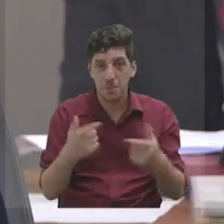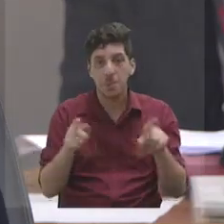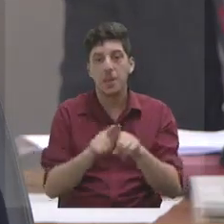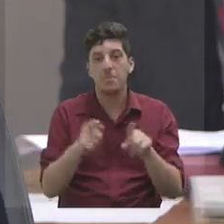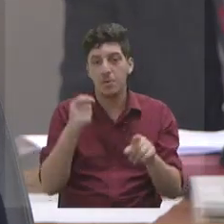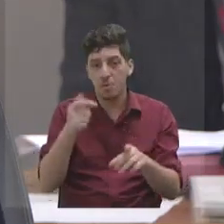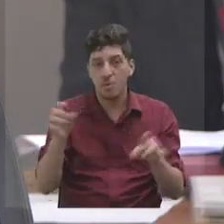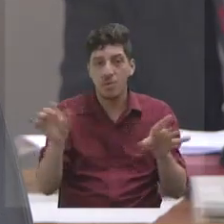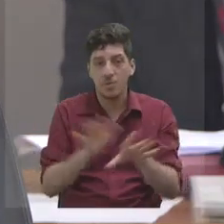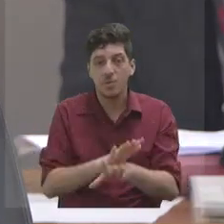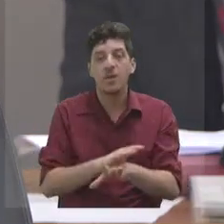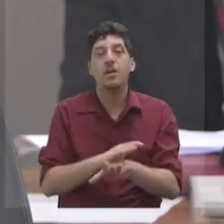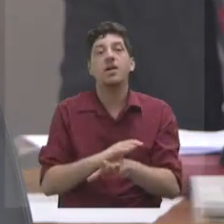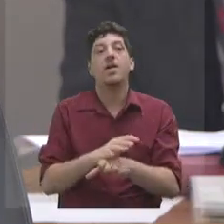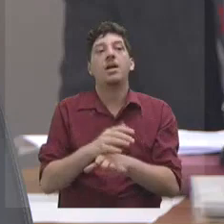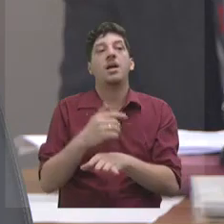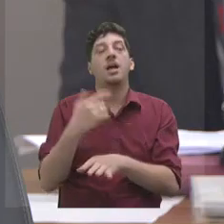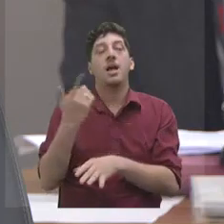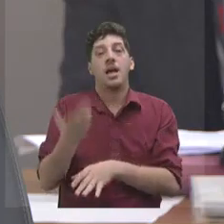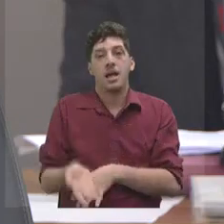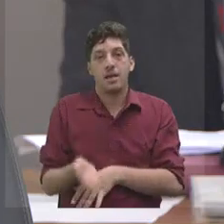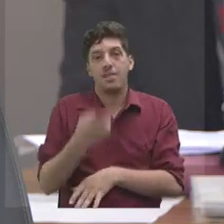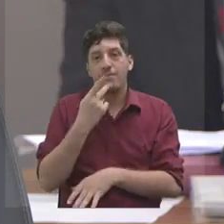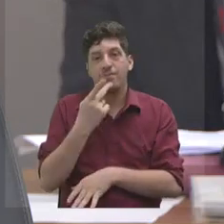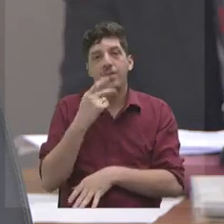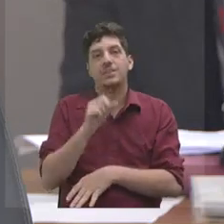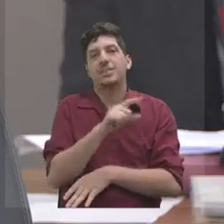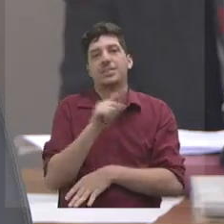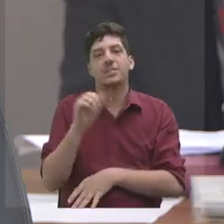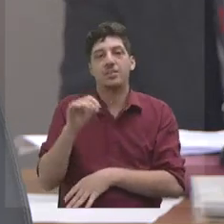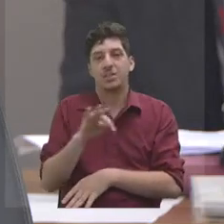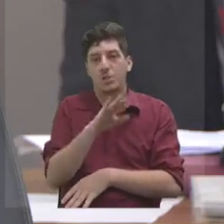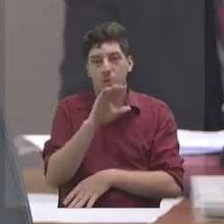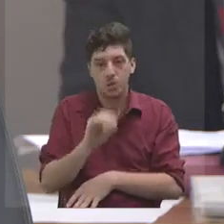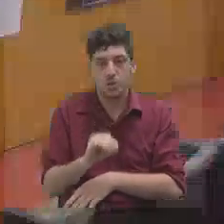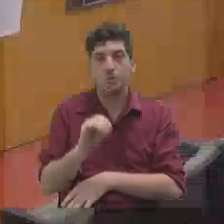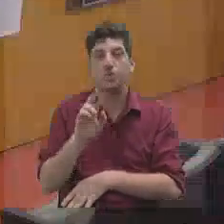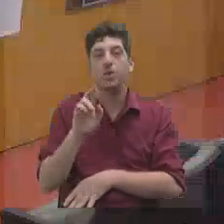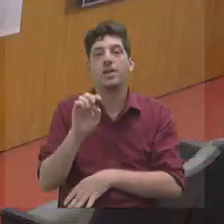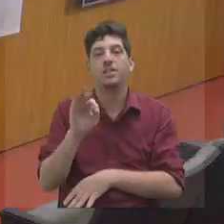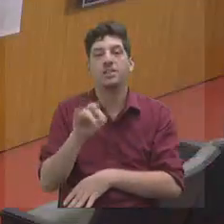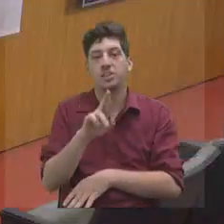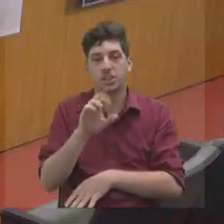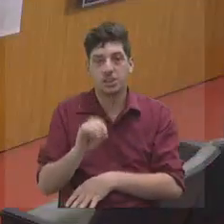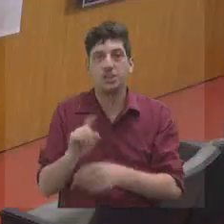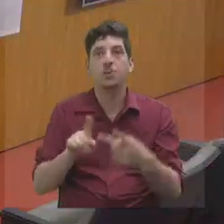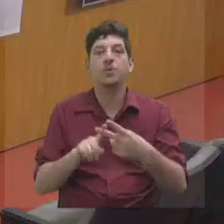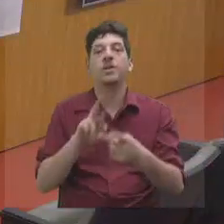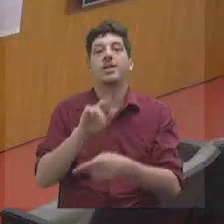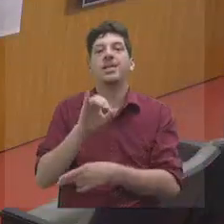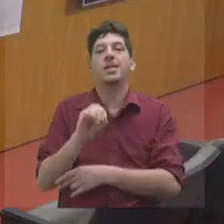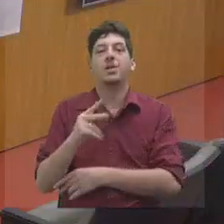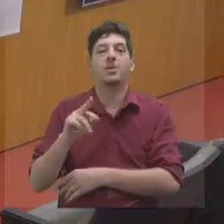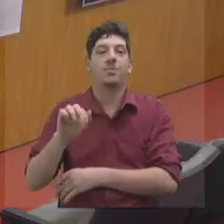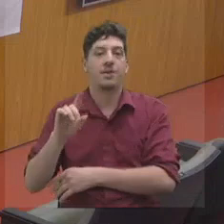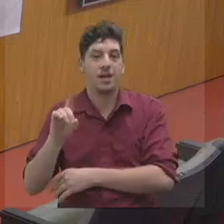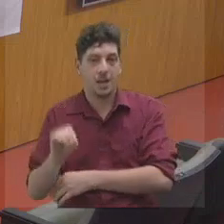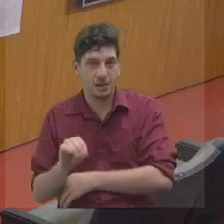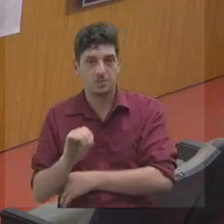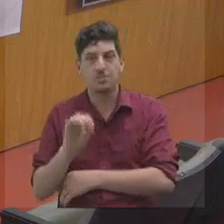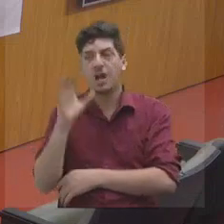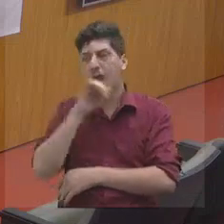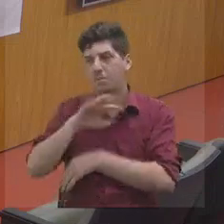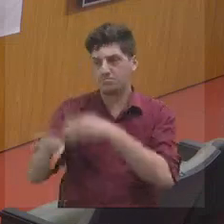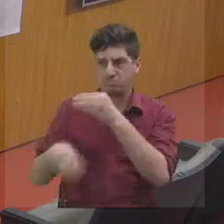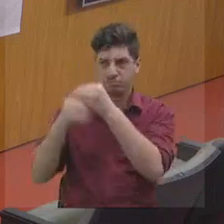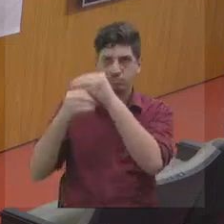não tô com ela eu vou pedir ajuda Santo Antônio do Retiro Rio Pardo Rodrigo você puder me ajudar e me cumprimentar é só complementar aqui Deputado sobrar um dois